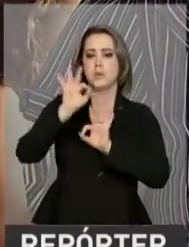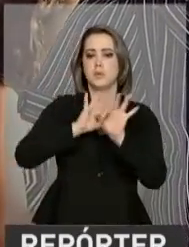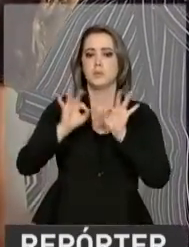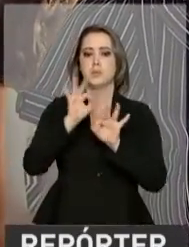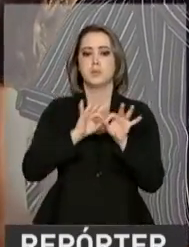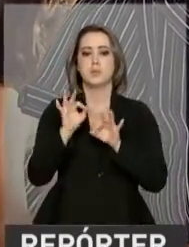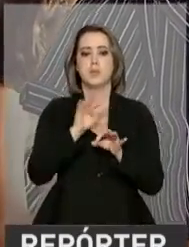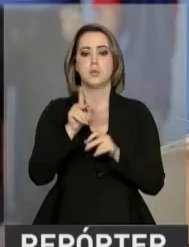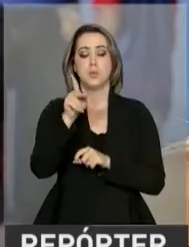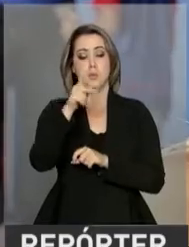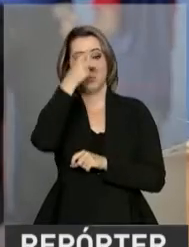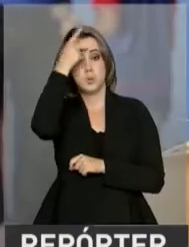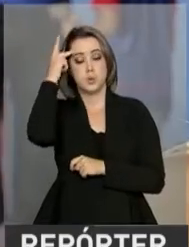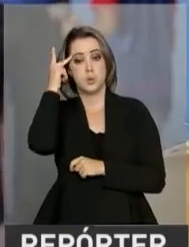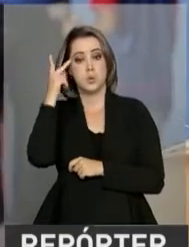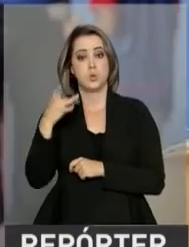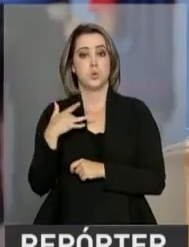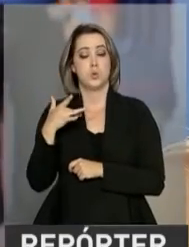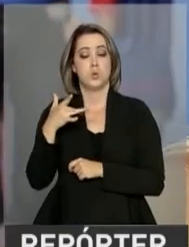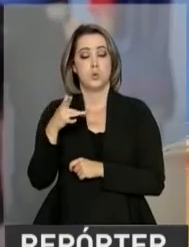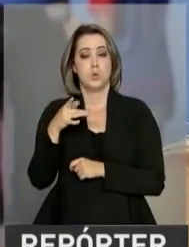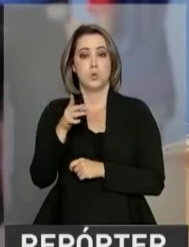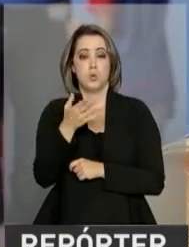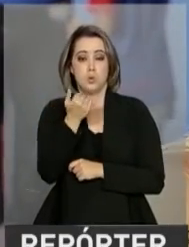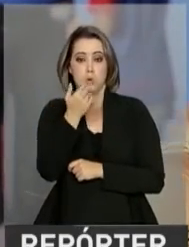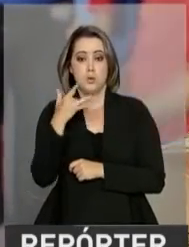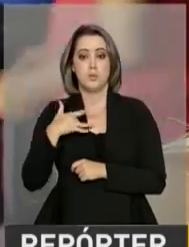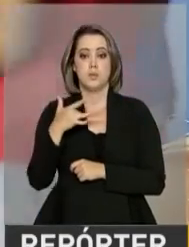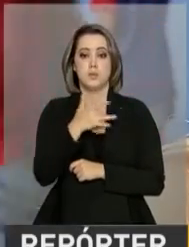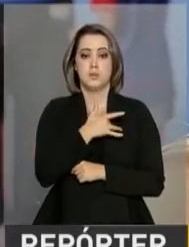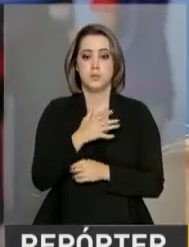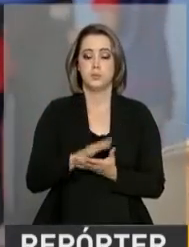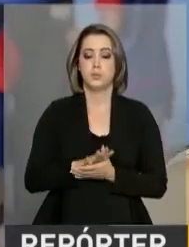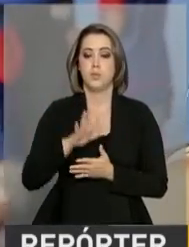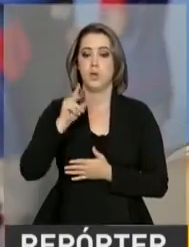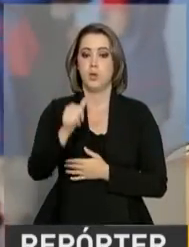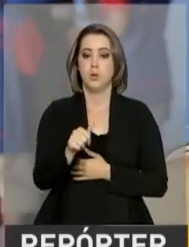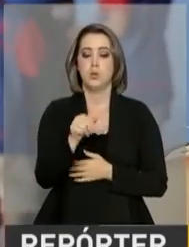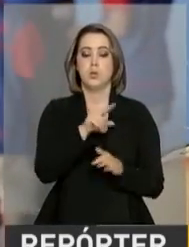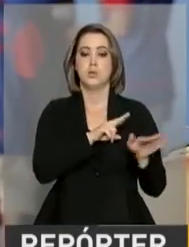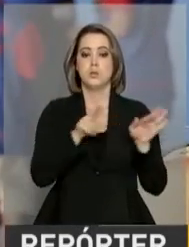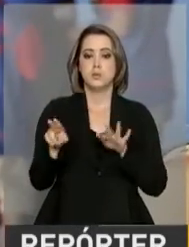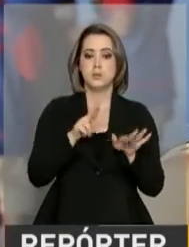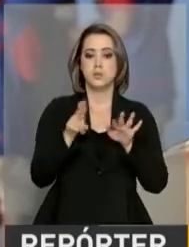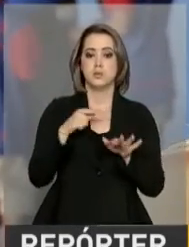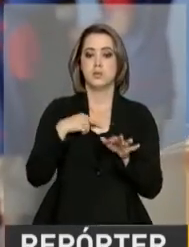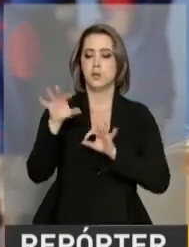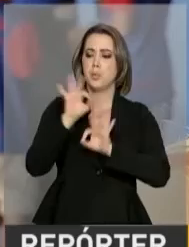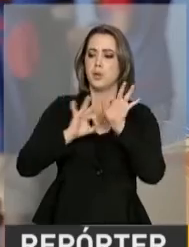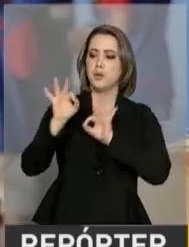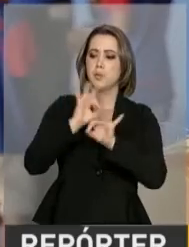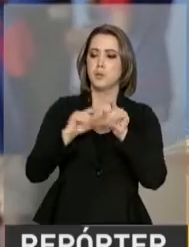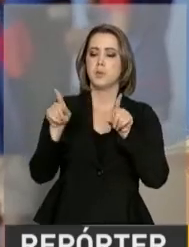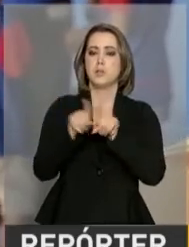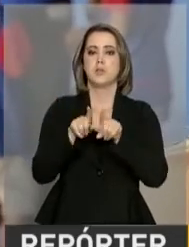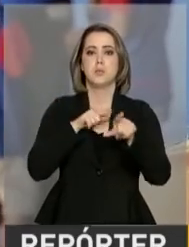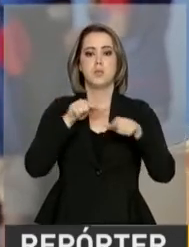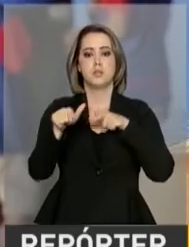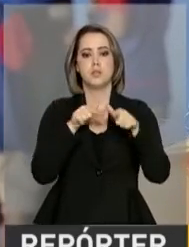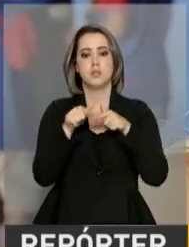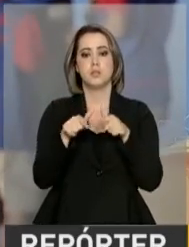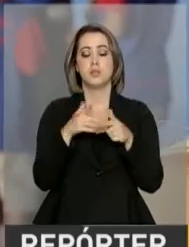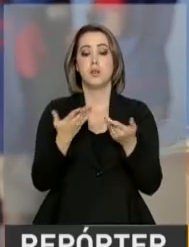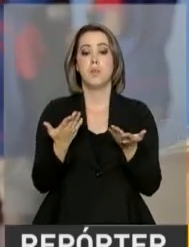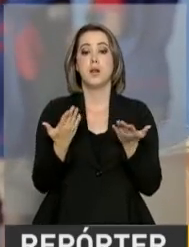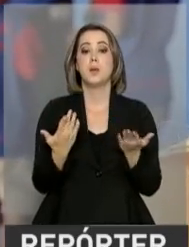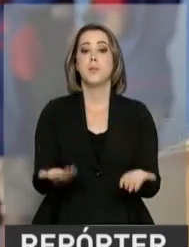nutricionistas semanalmente ela faz do exacto de acordo com as necessidades ela também fez um trabalho de pesar as